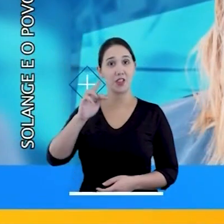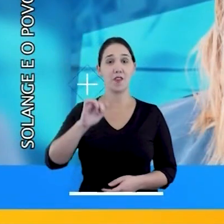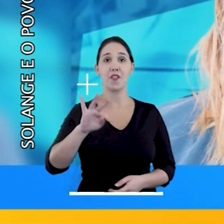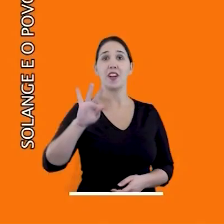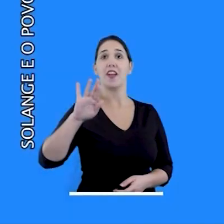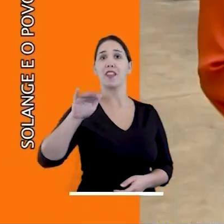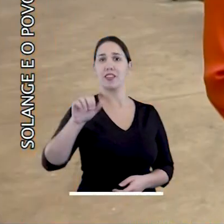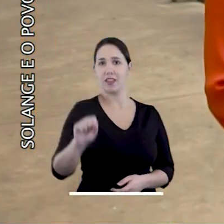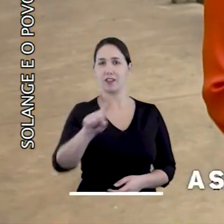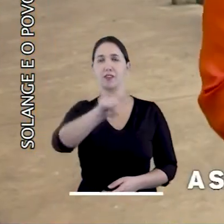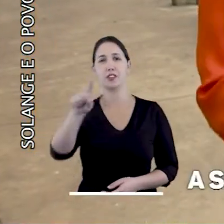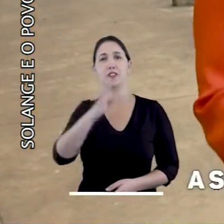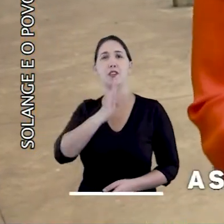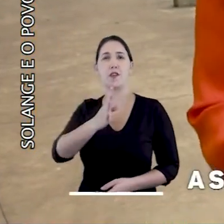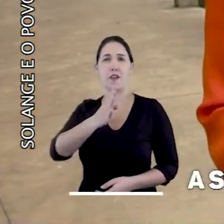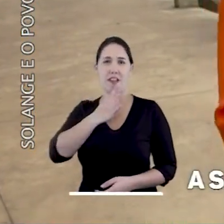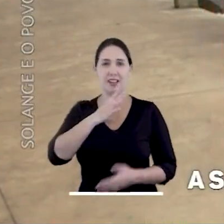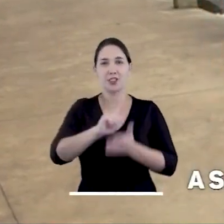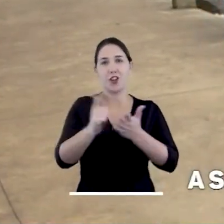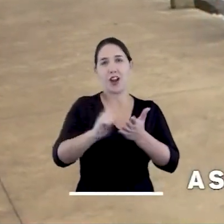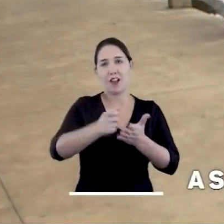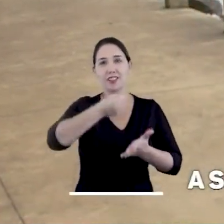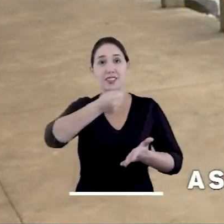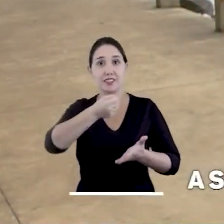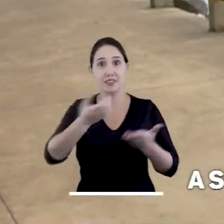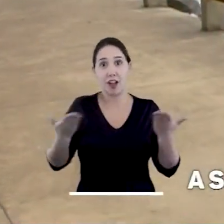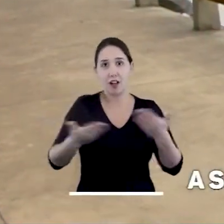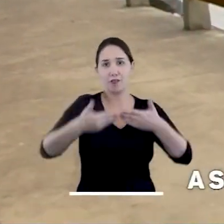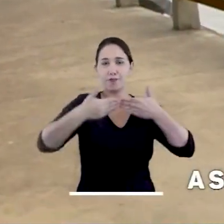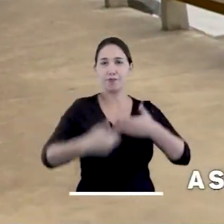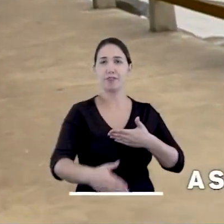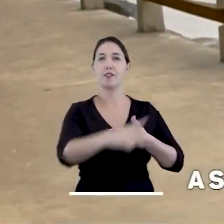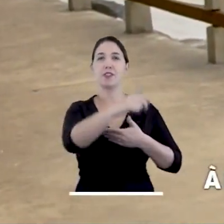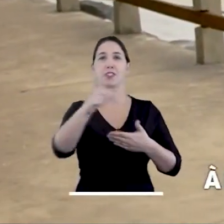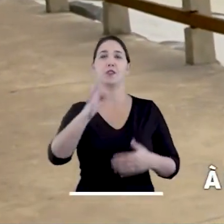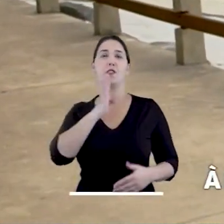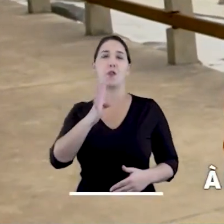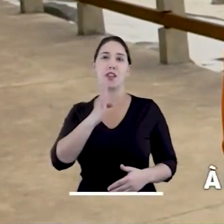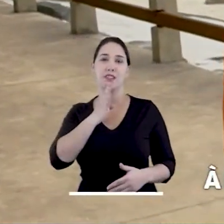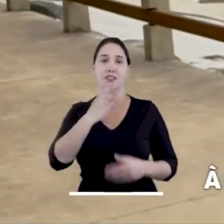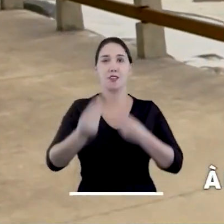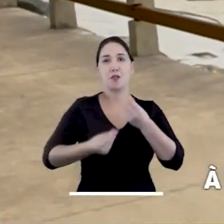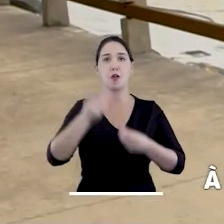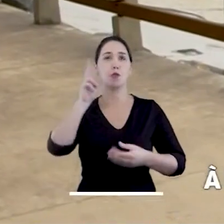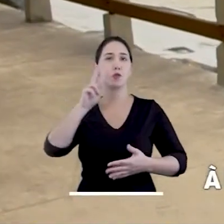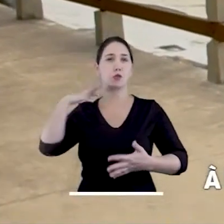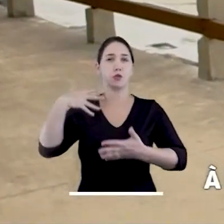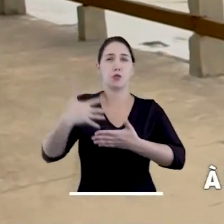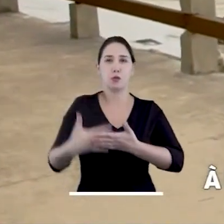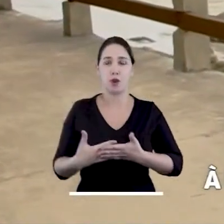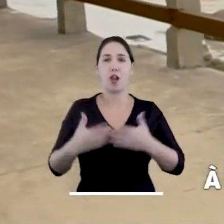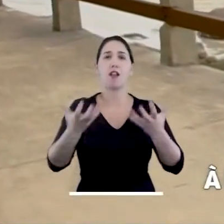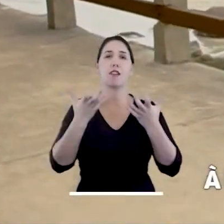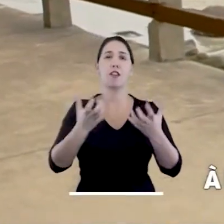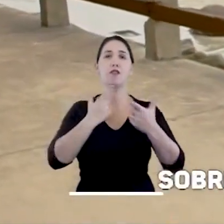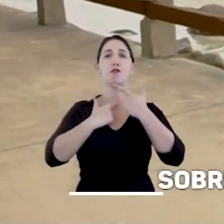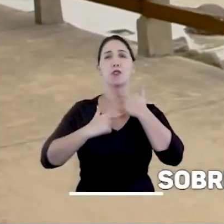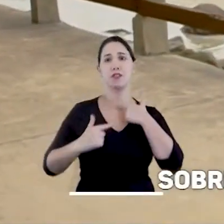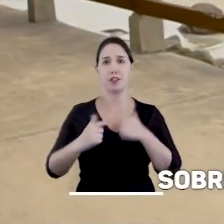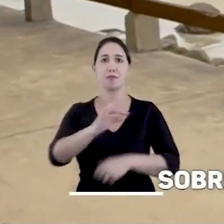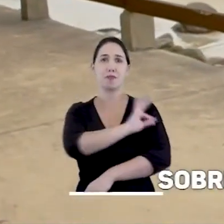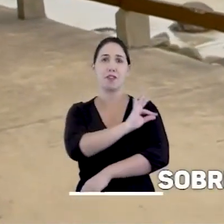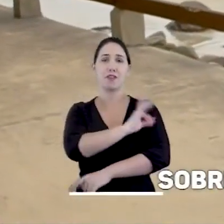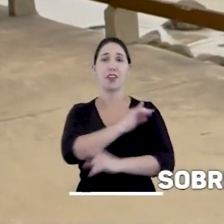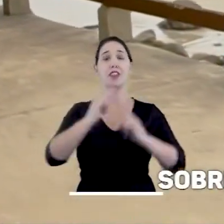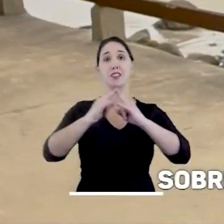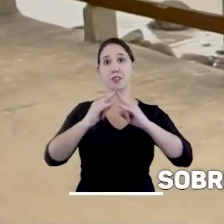Solange Freitas! A Solange Freitas, jornalista, vocês já conhecem. A partir de agora, vão saber um pouquinho mais sobre